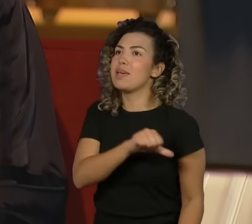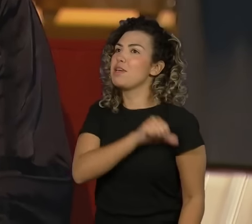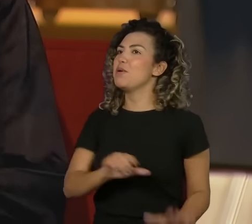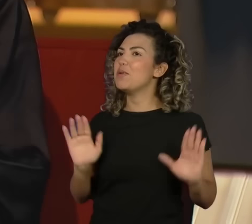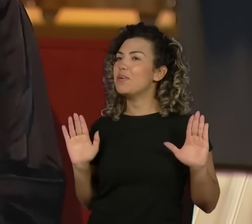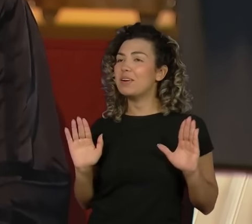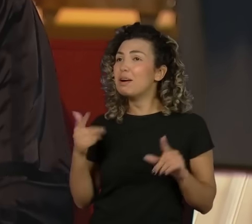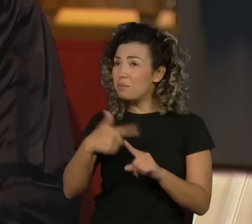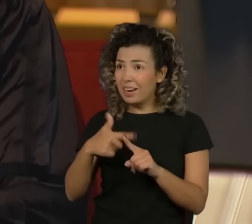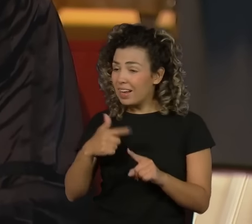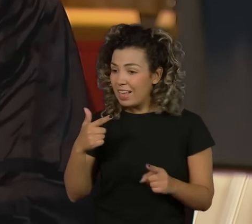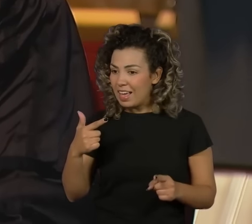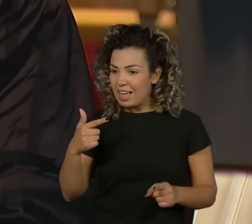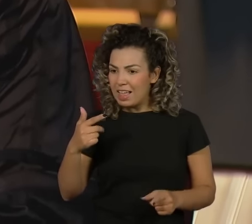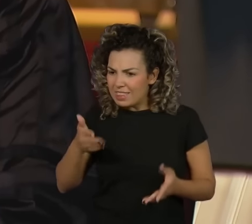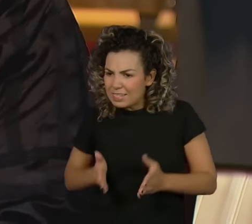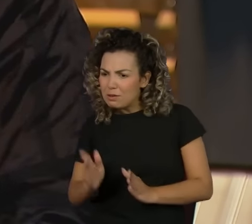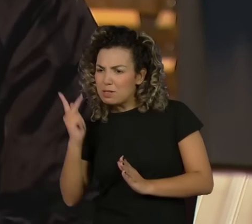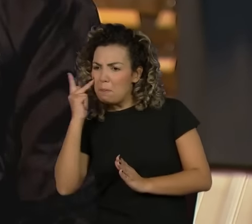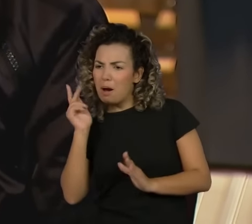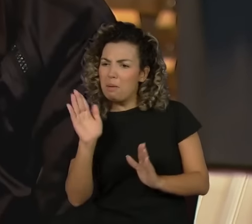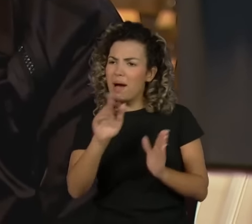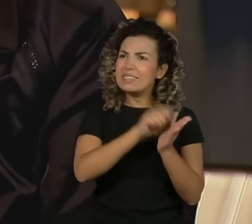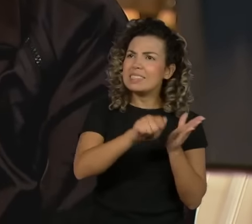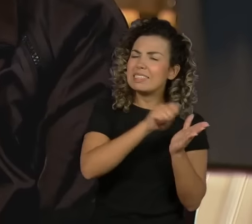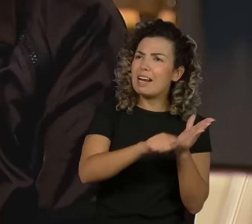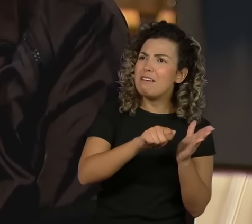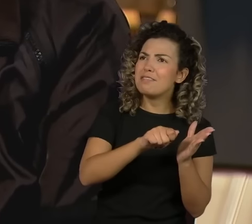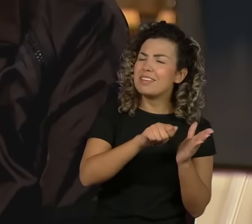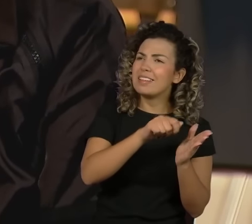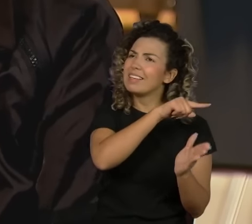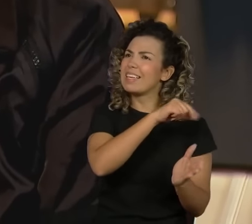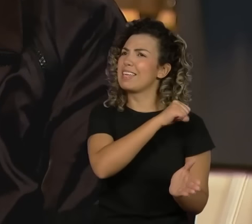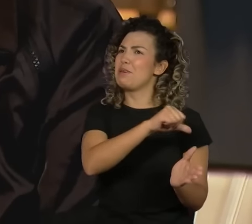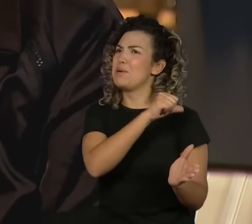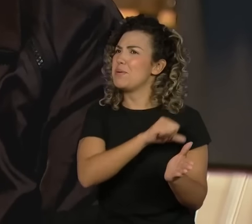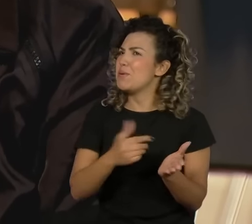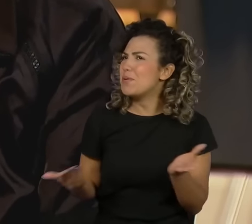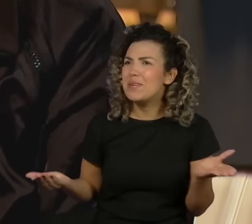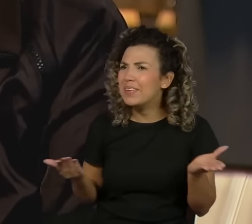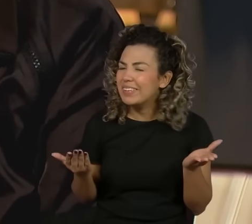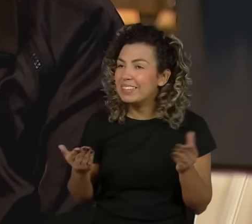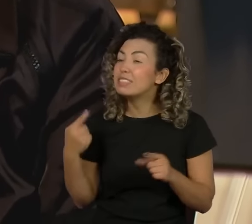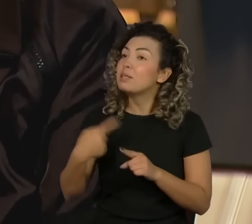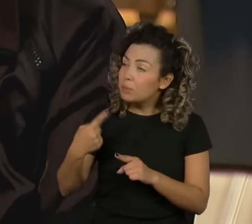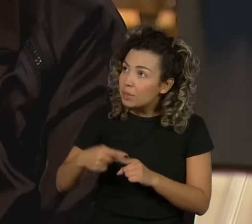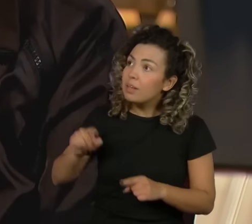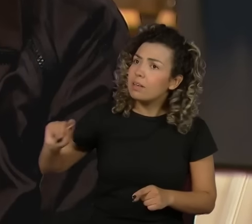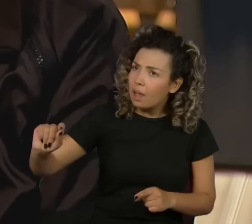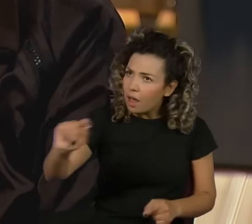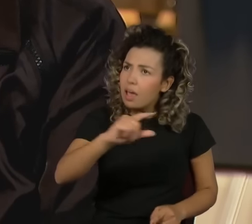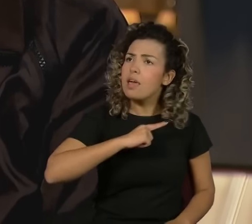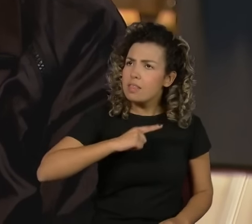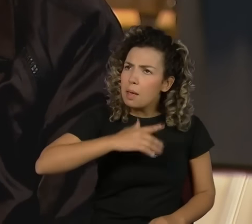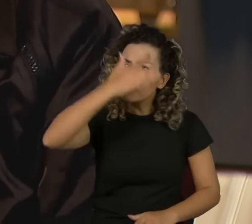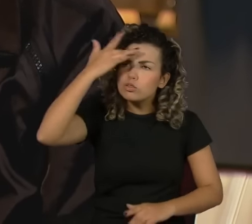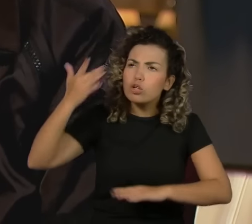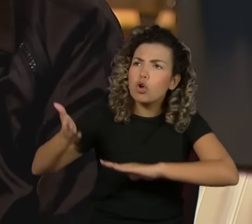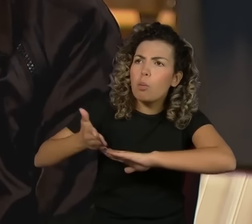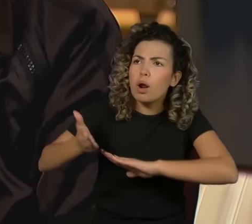faço. Não ia fazer. Por quê? O São Paulista, de muitos caras contemporâneos, que fazem